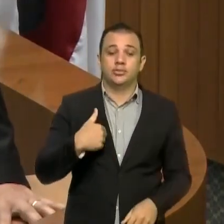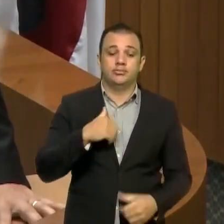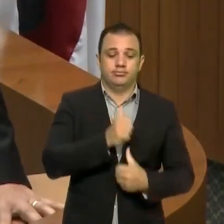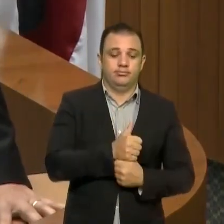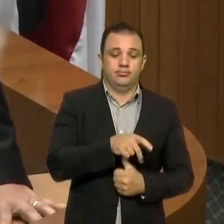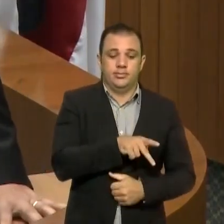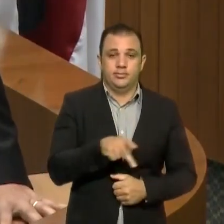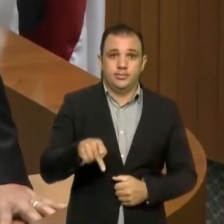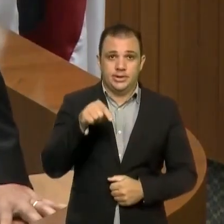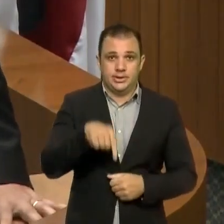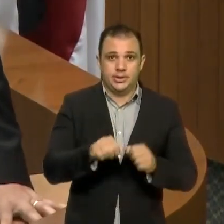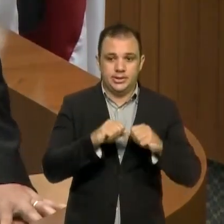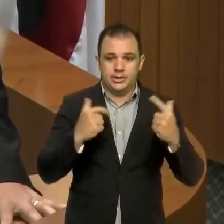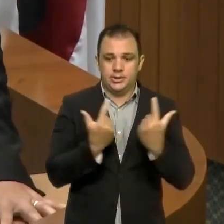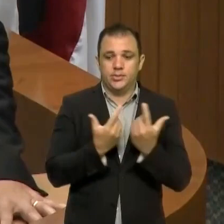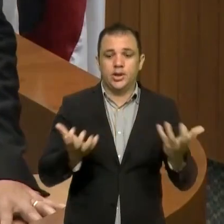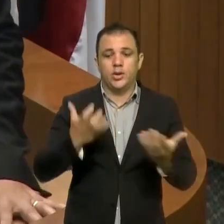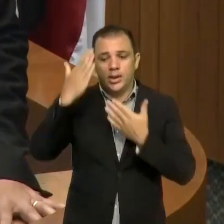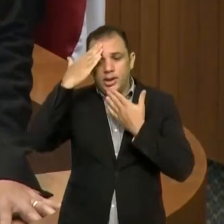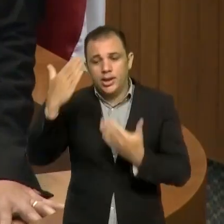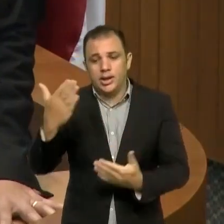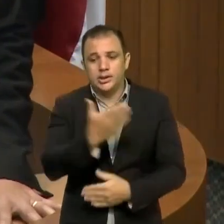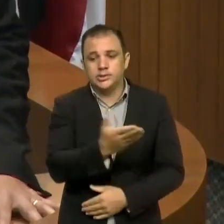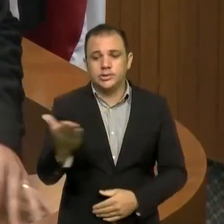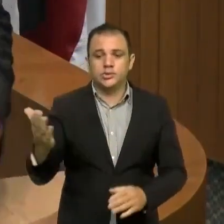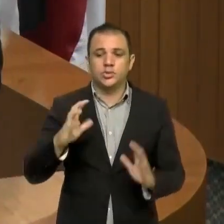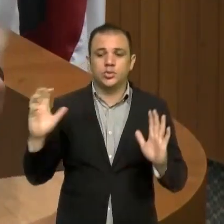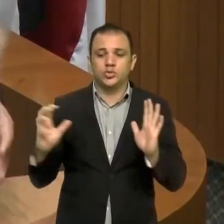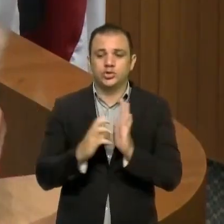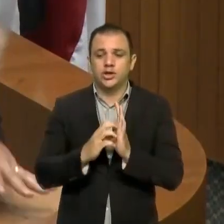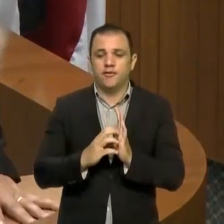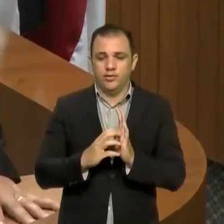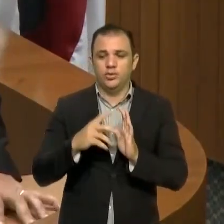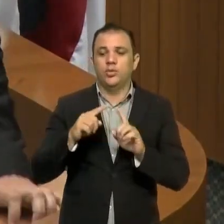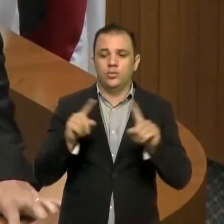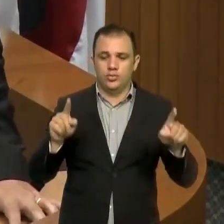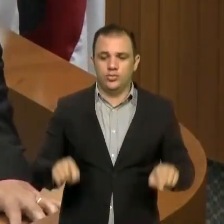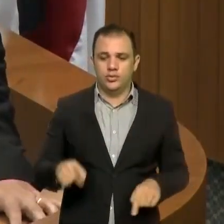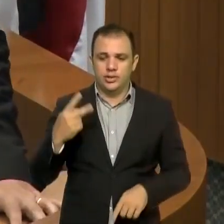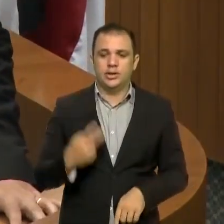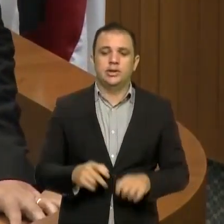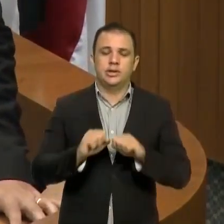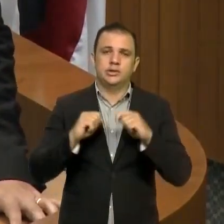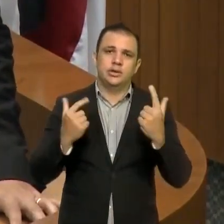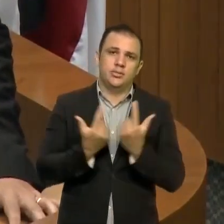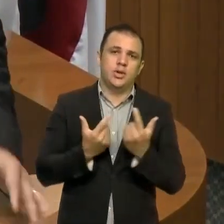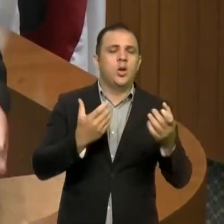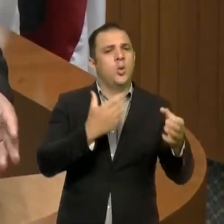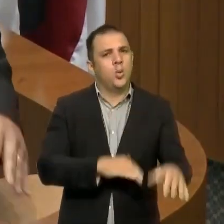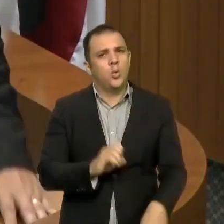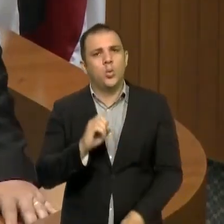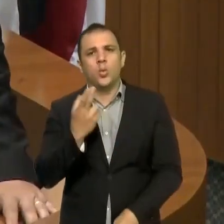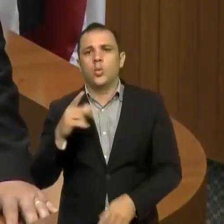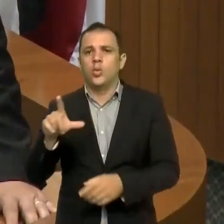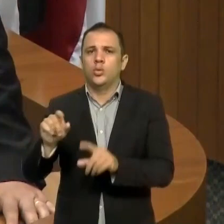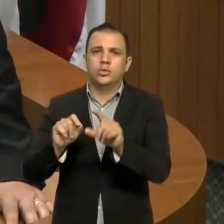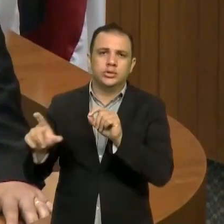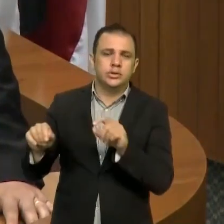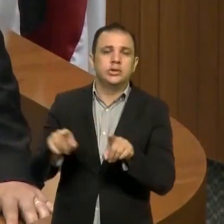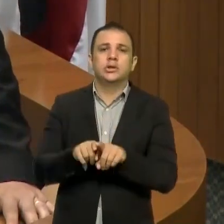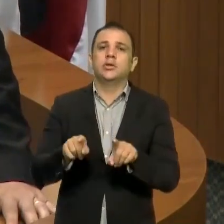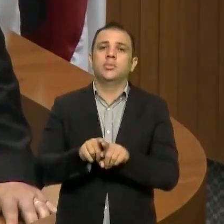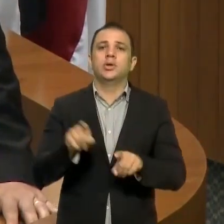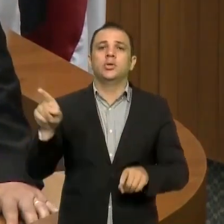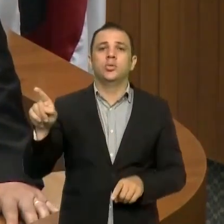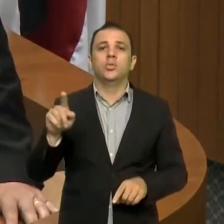e queria agradecer a todos os servidores efetivos da casa, os servidores comissionados, o gabinete militar e especialmente também